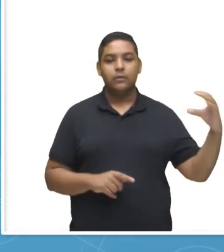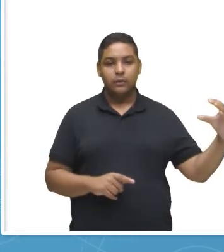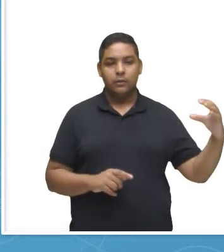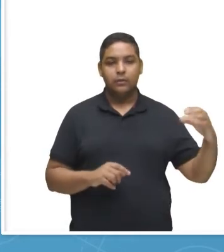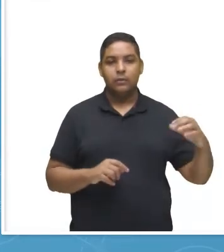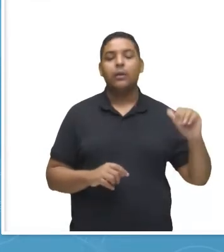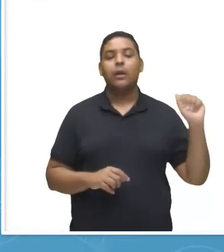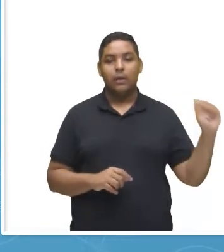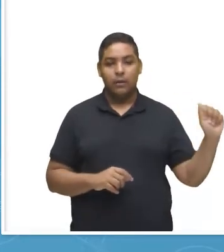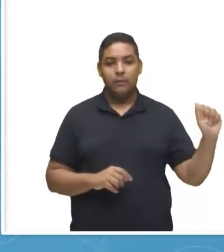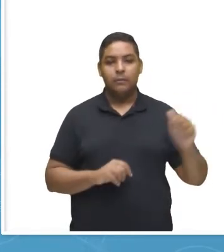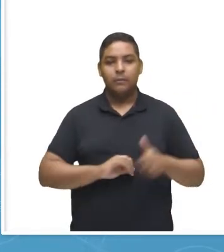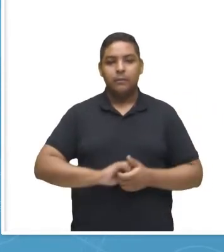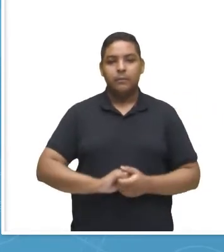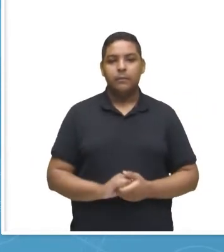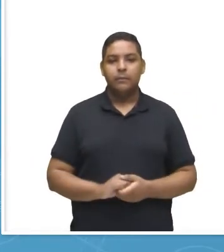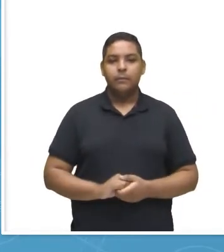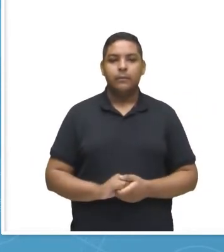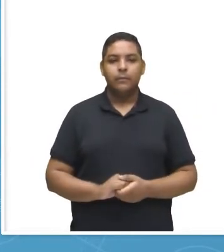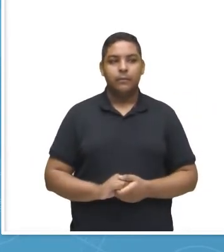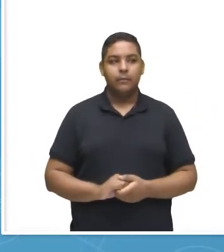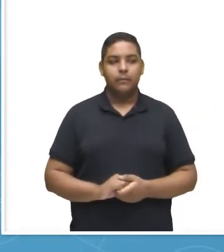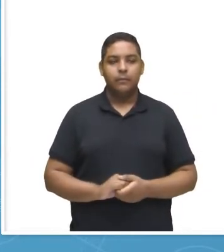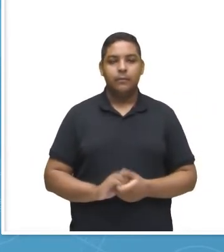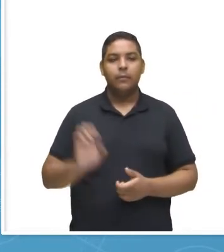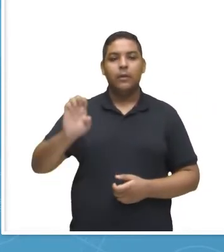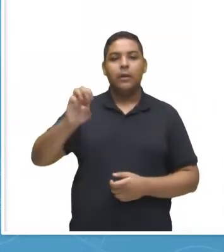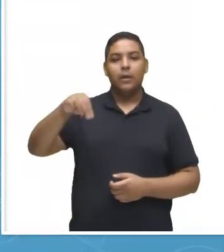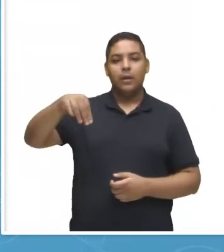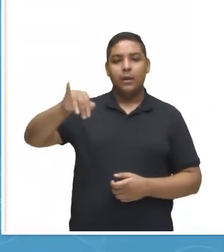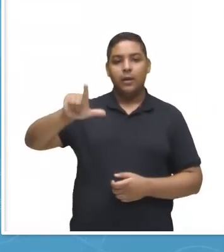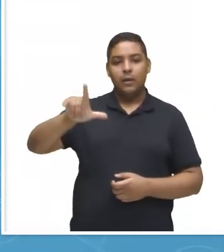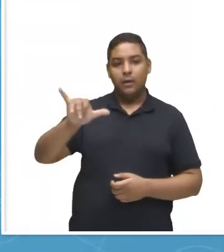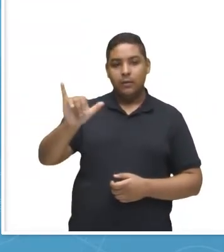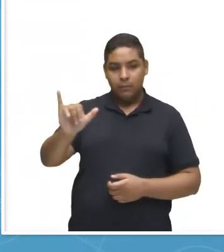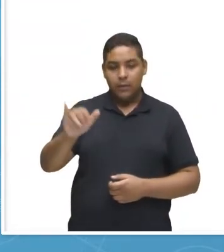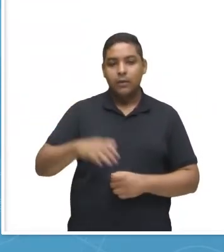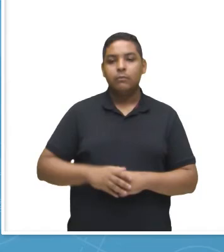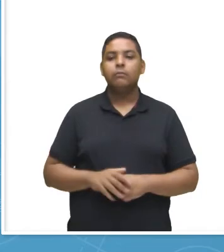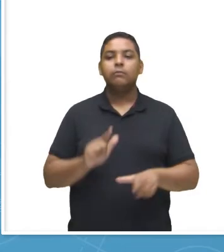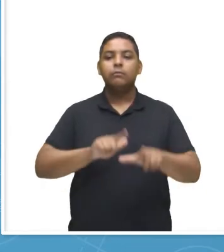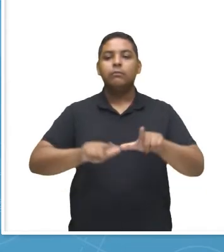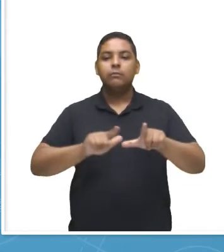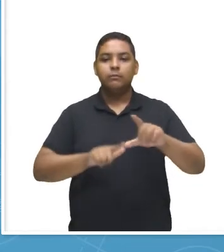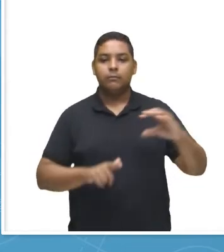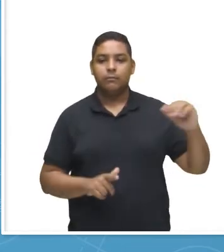correta é a letra A. A Emily também dizendo que é a letra A.